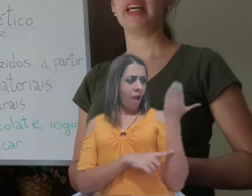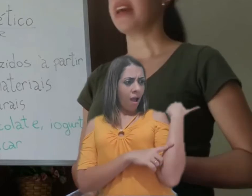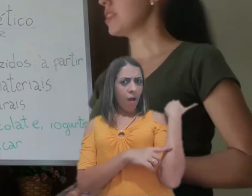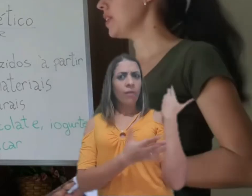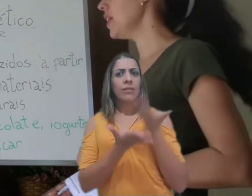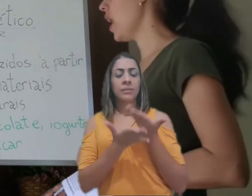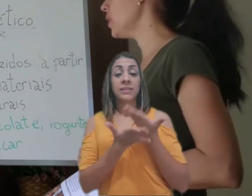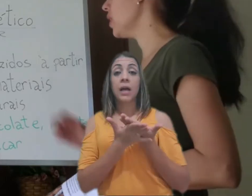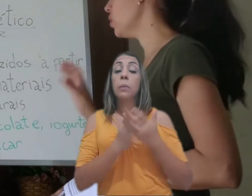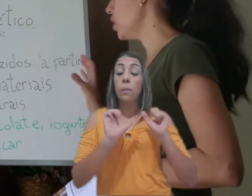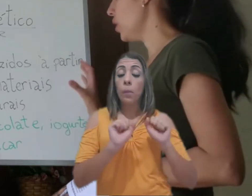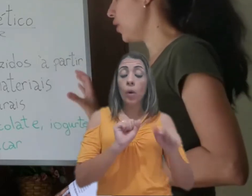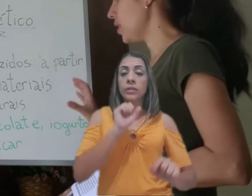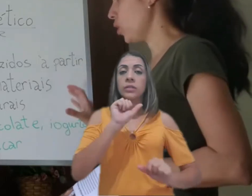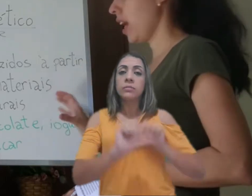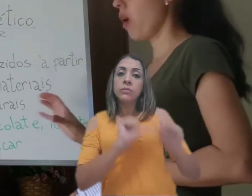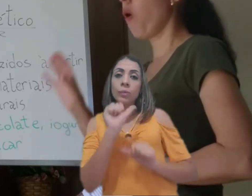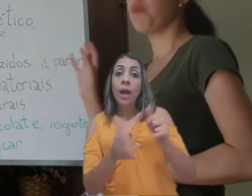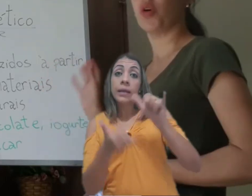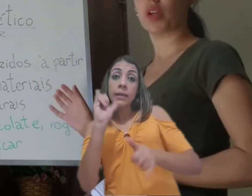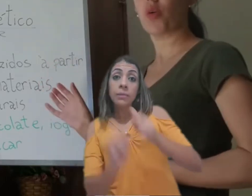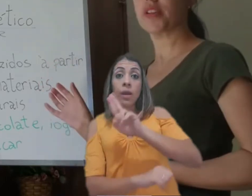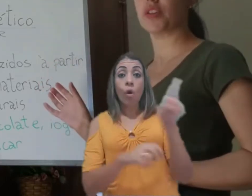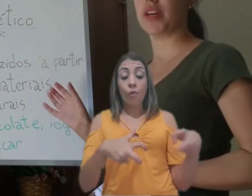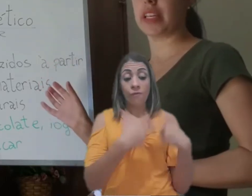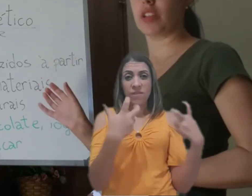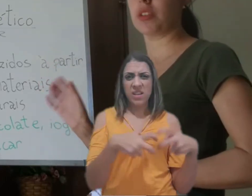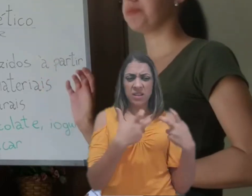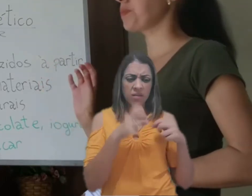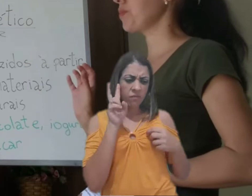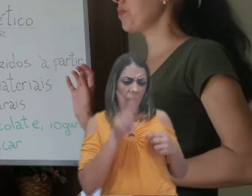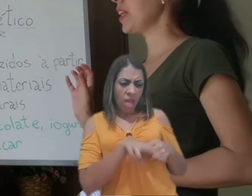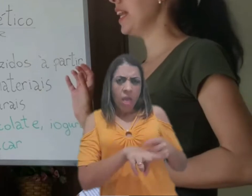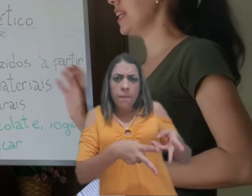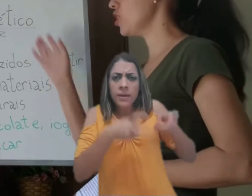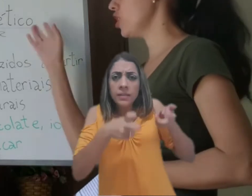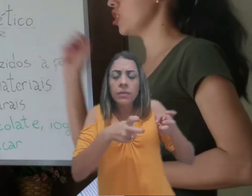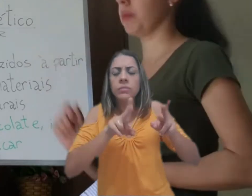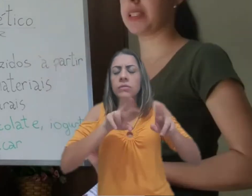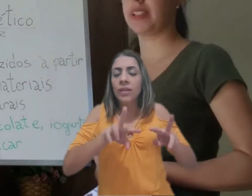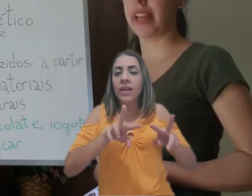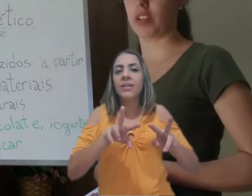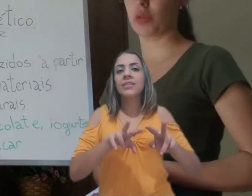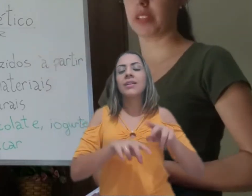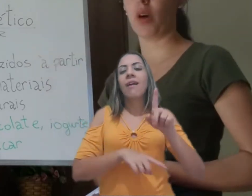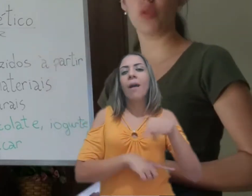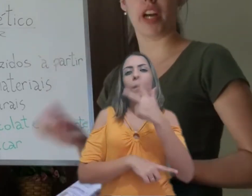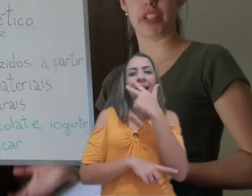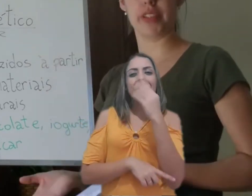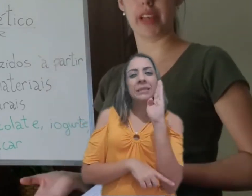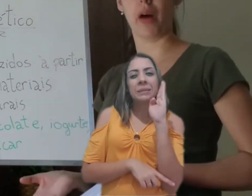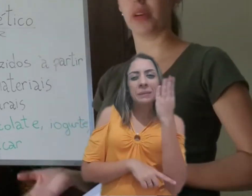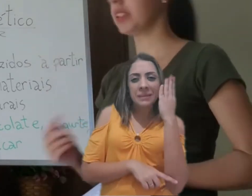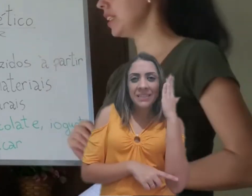aula. Esse material, então, vai se tornar uma outra coisa diferente, e a gente chama de sintético, tá? Ou